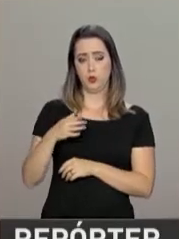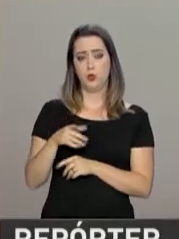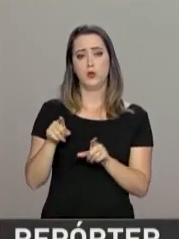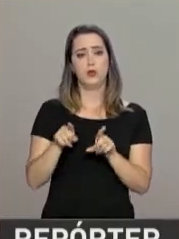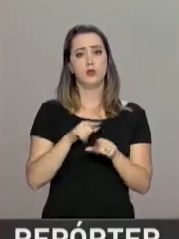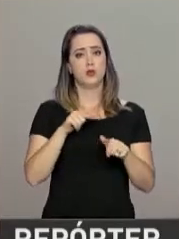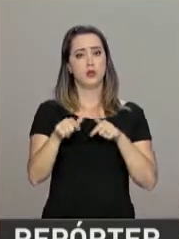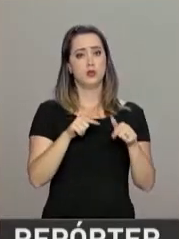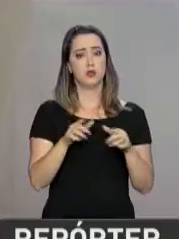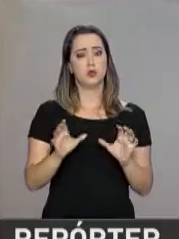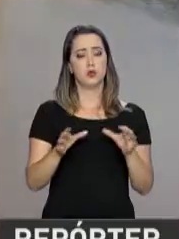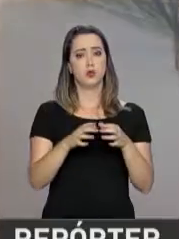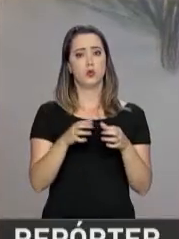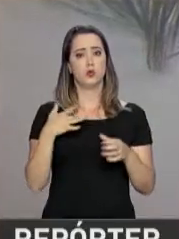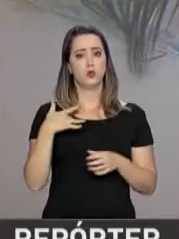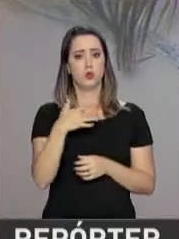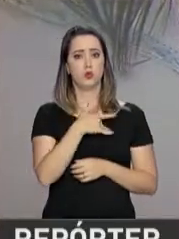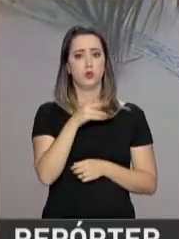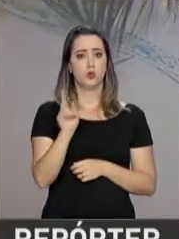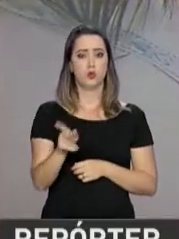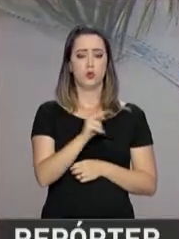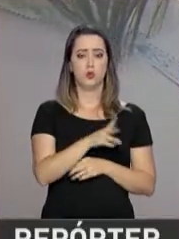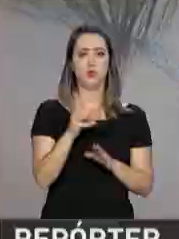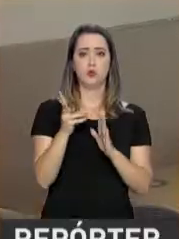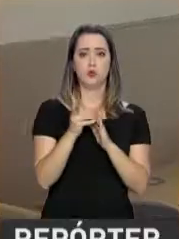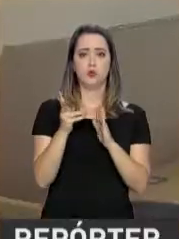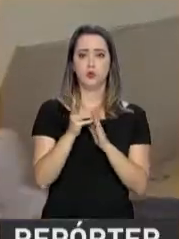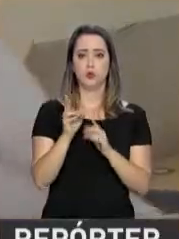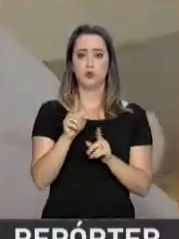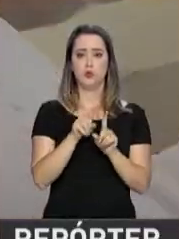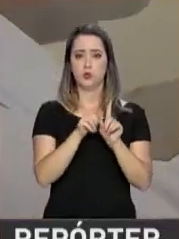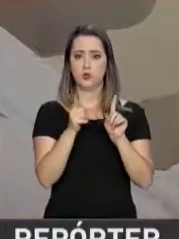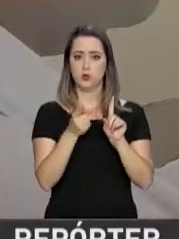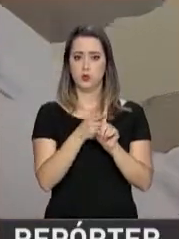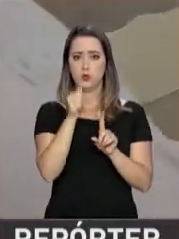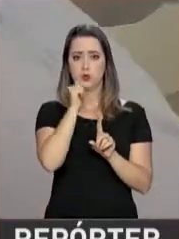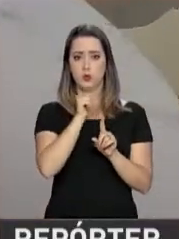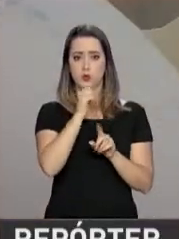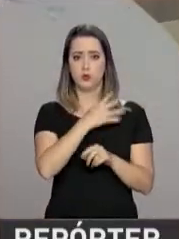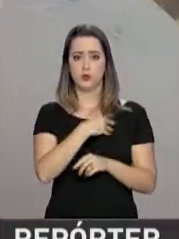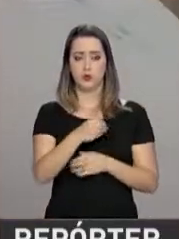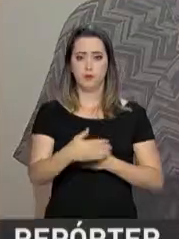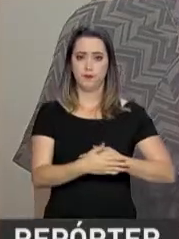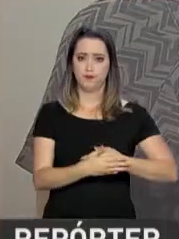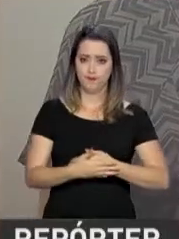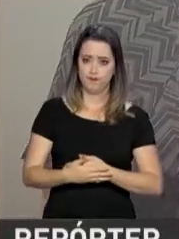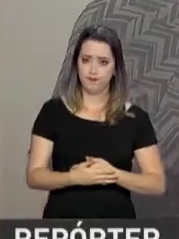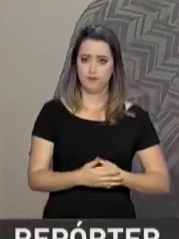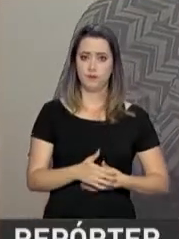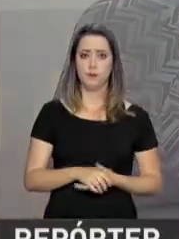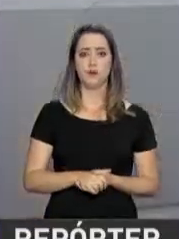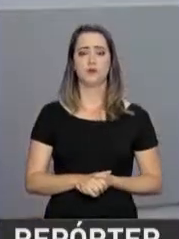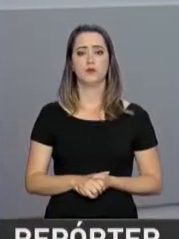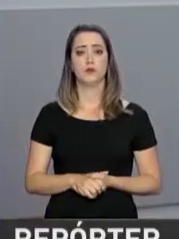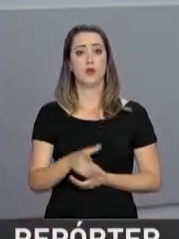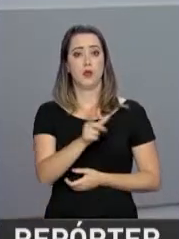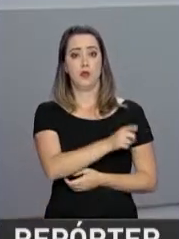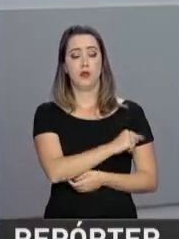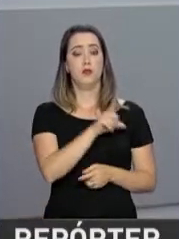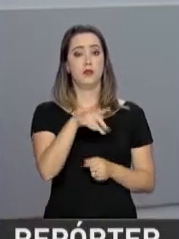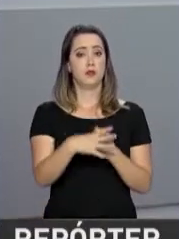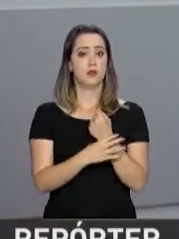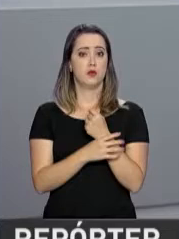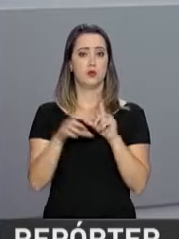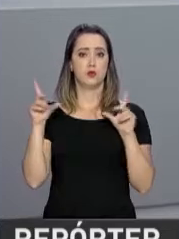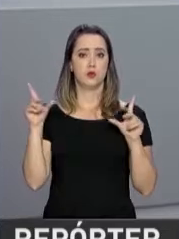trabalhadores da área de saúde professores indígenas gestantes e mulheres com filhos recém nascidos a vacina é segura